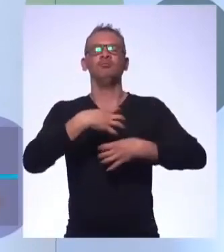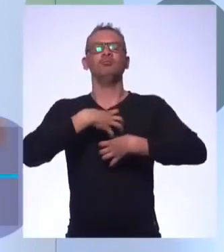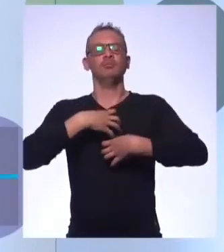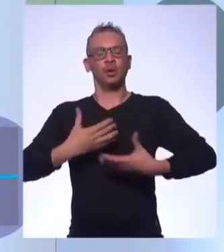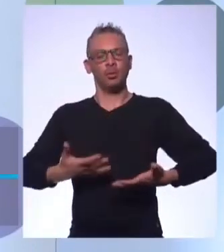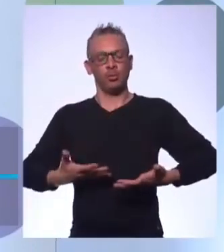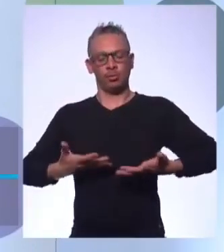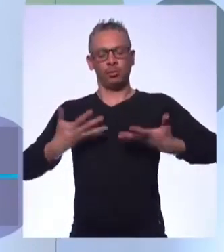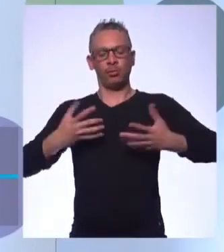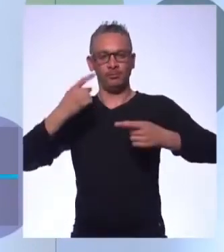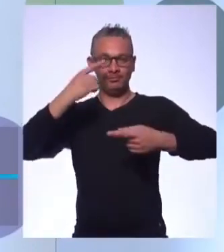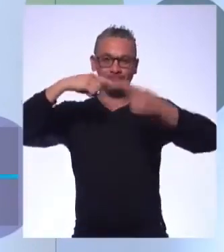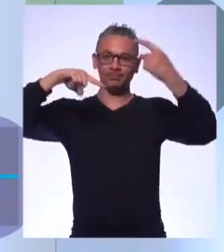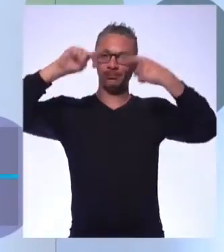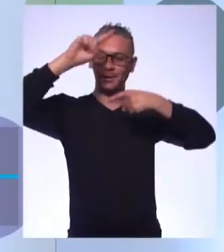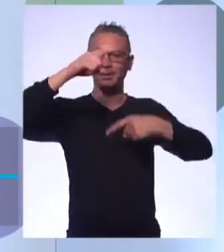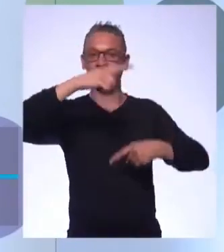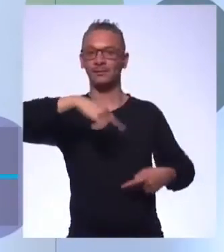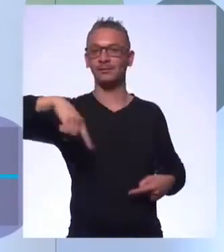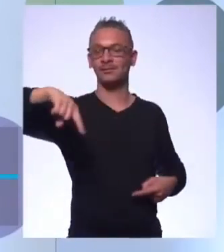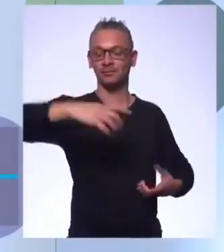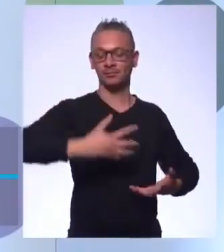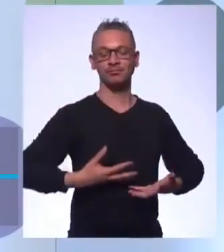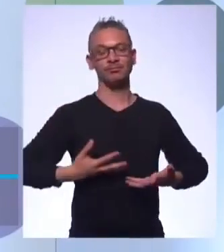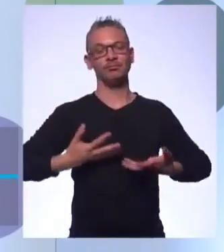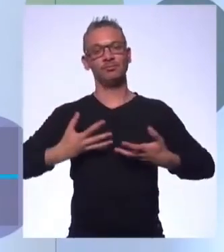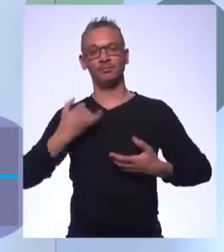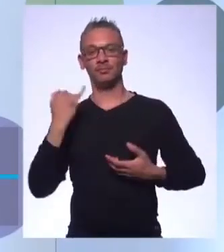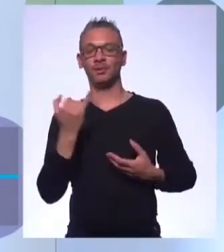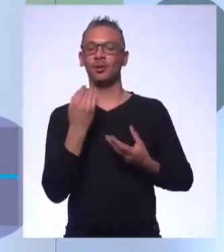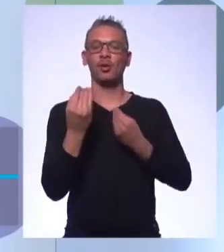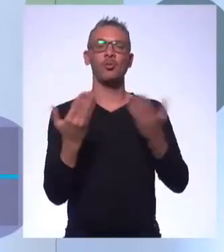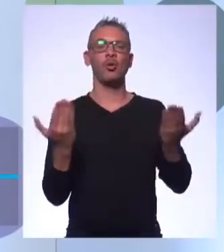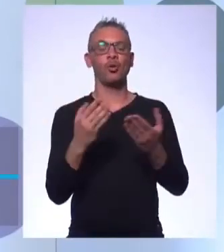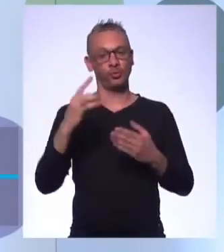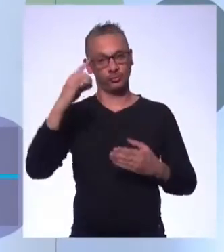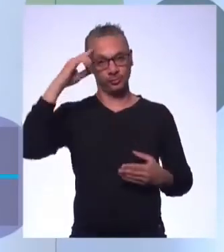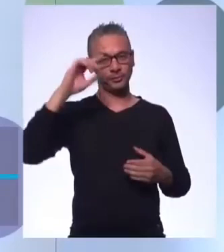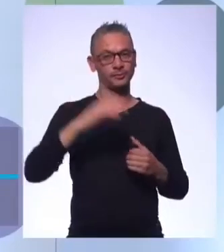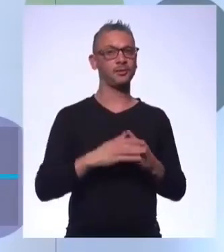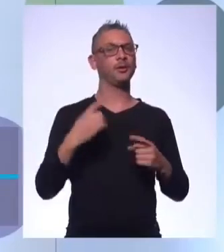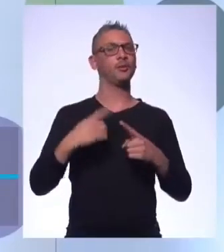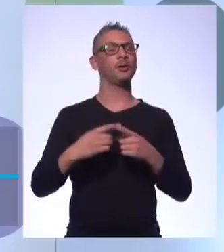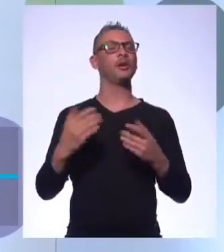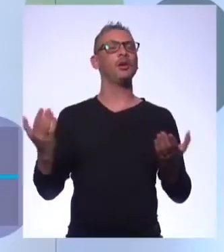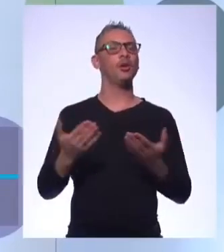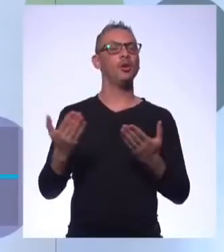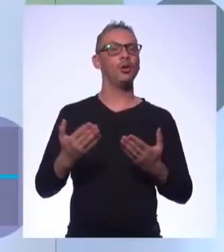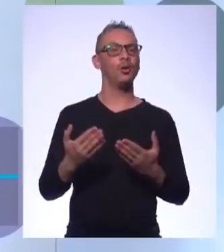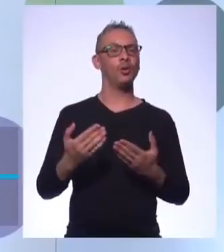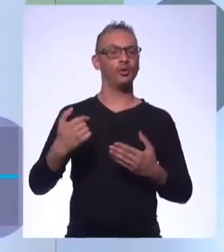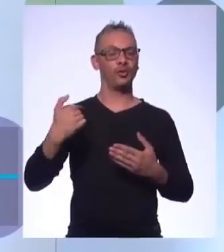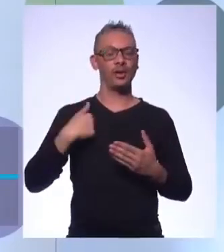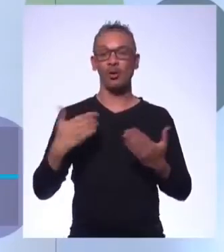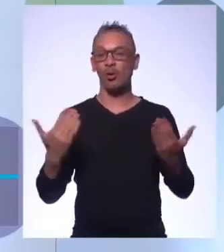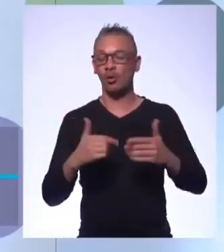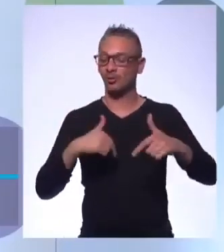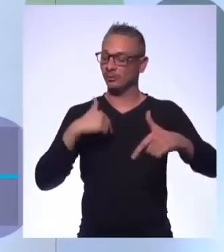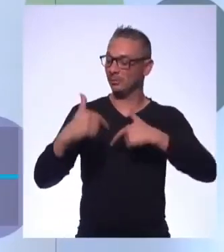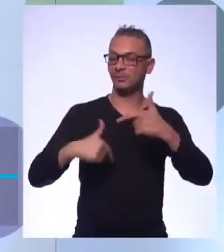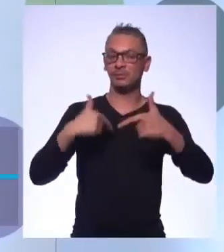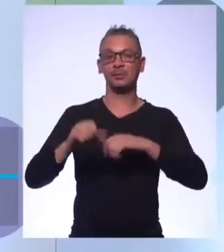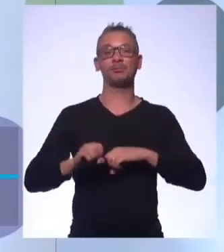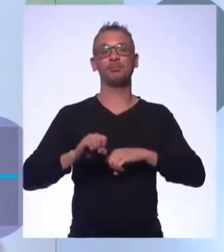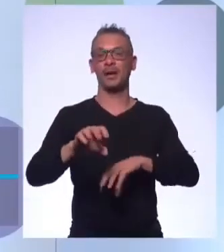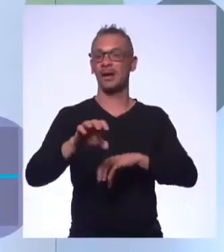melhor conosco, com a gente mesmo, no dia de hoje. Porque, olha, hoje ainda falei para o Mauro, hoje eu estou na pegada de dar aula de